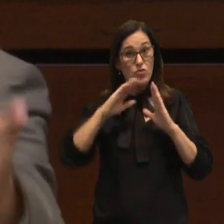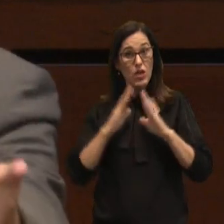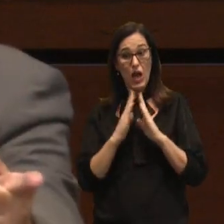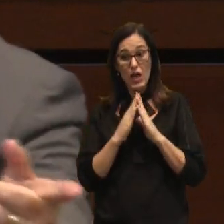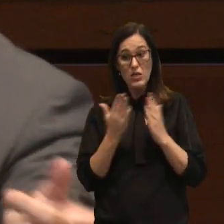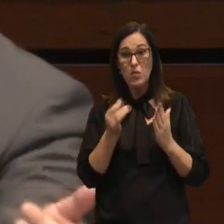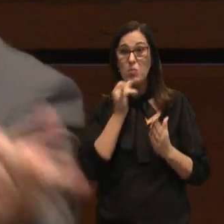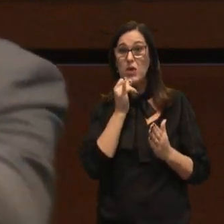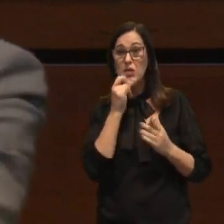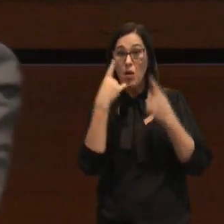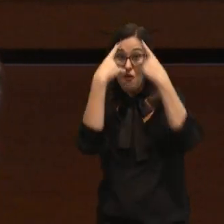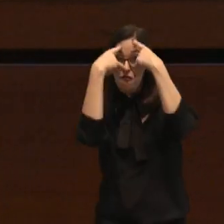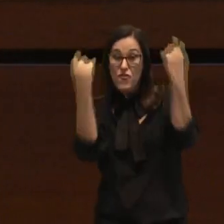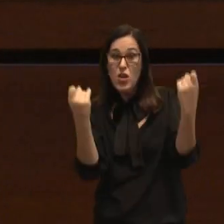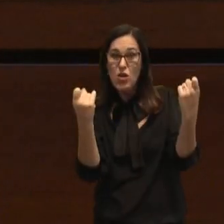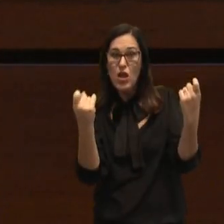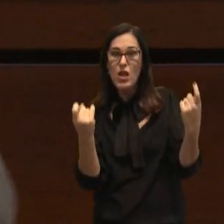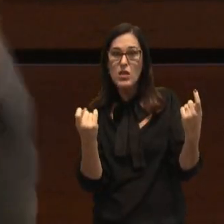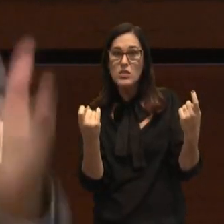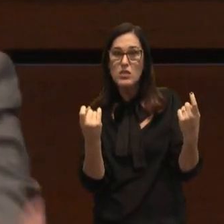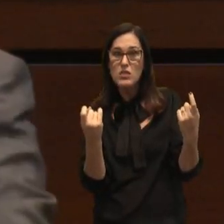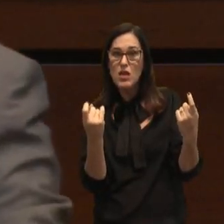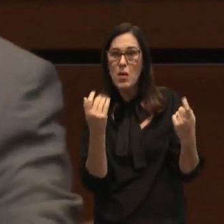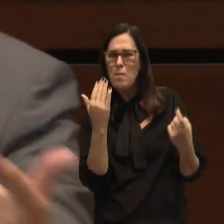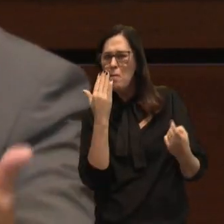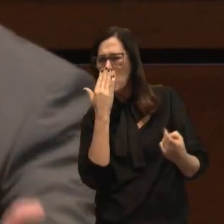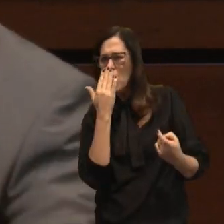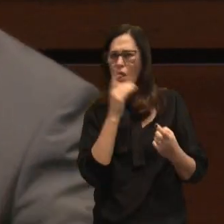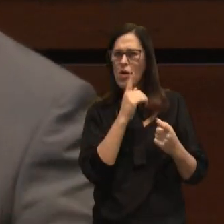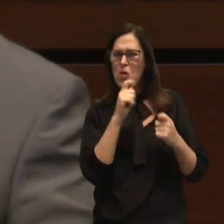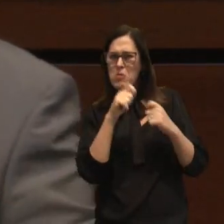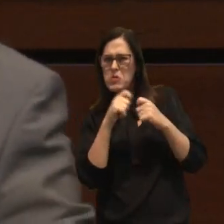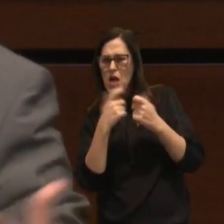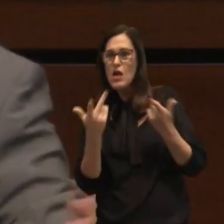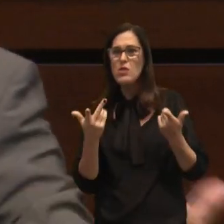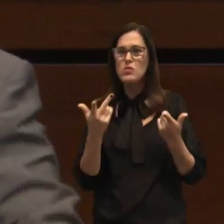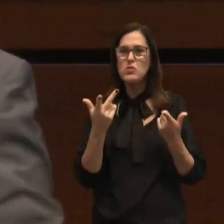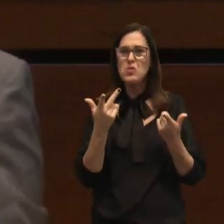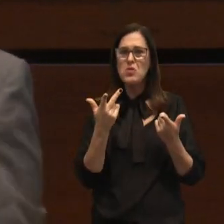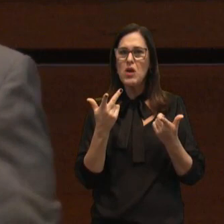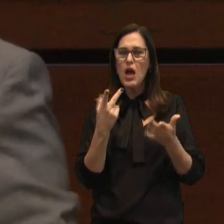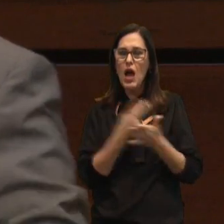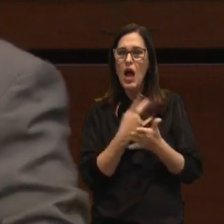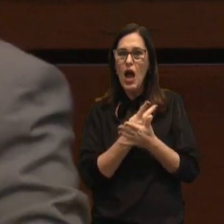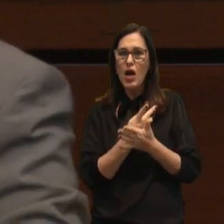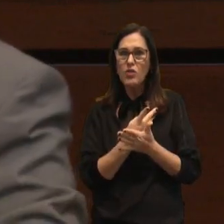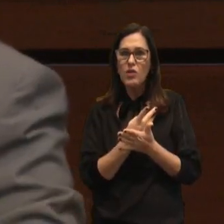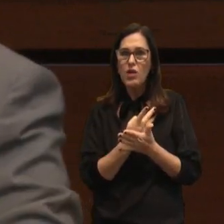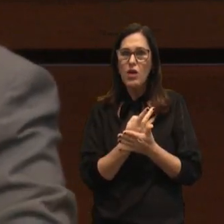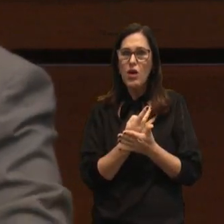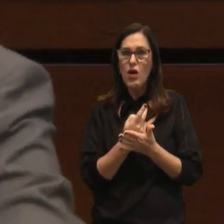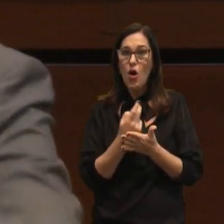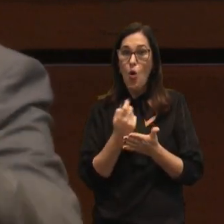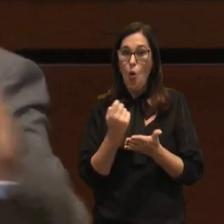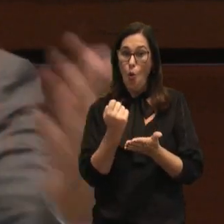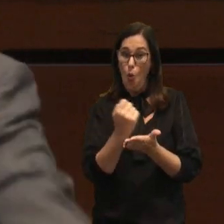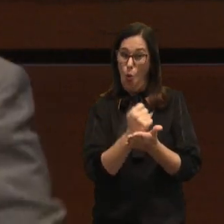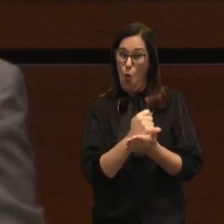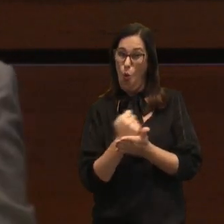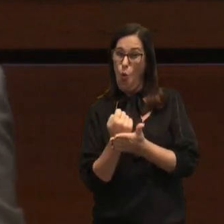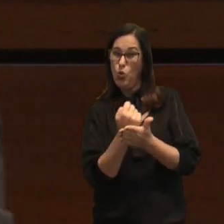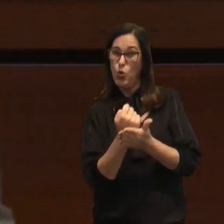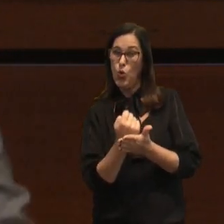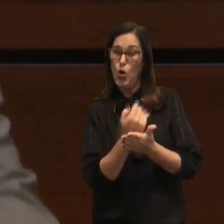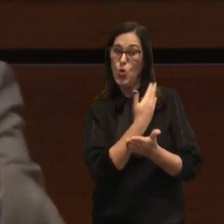como por exemplo violência, aumento de pornografia e tantas outras coisas mais, a possibilidade de controle estatal sobre a religião, perdas de